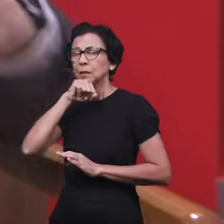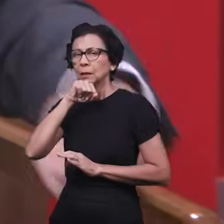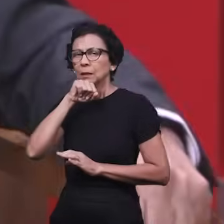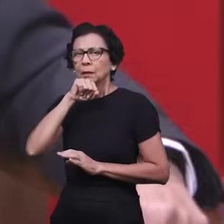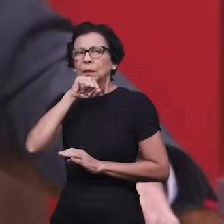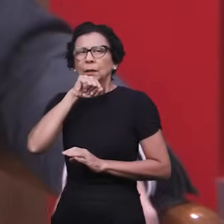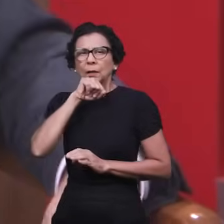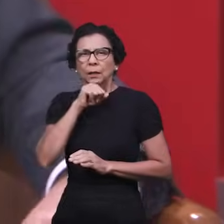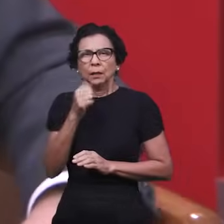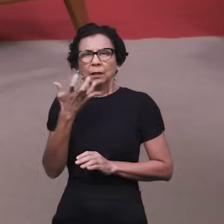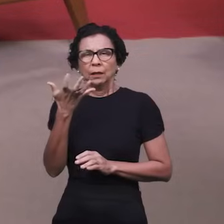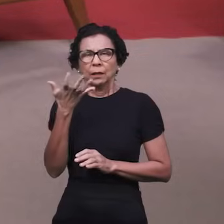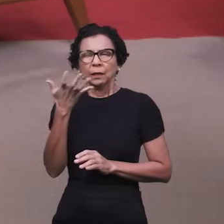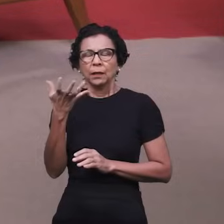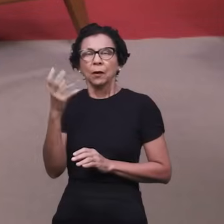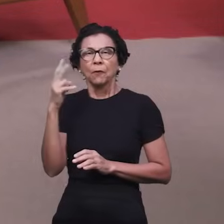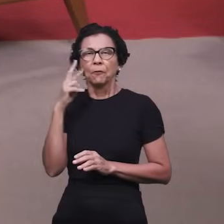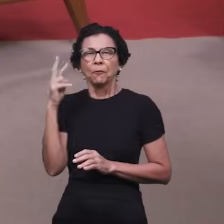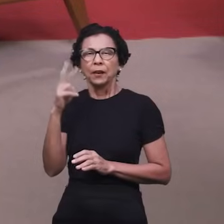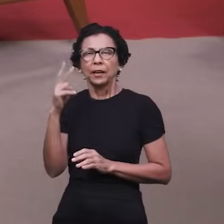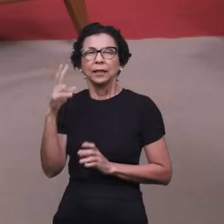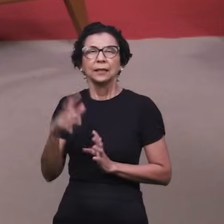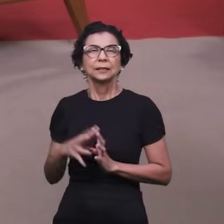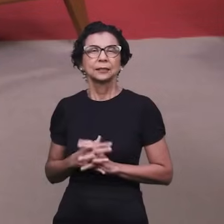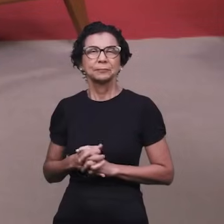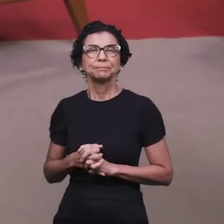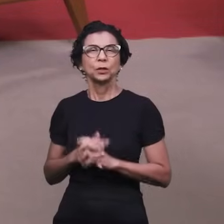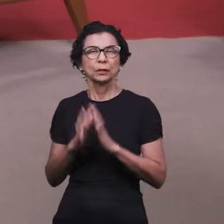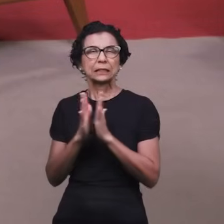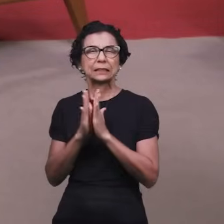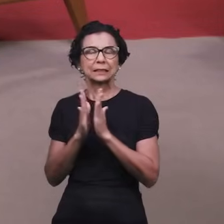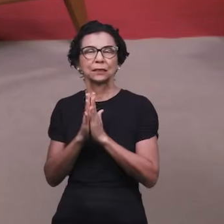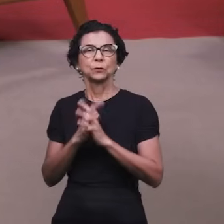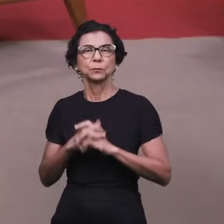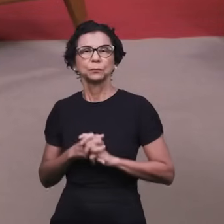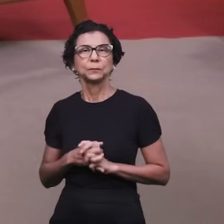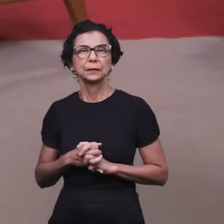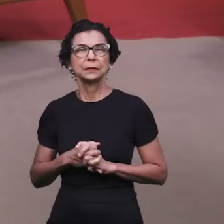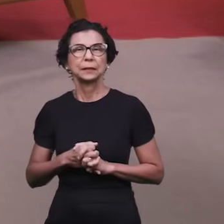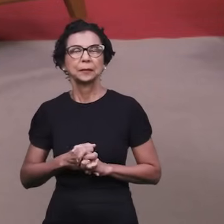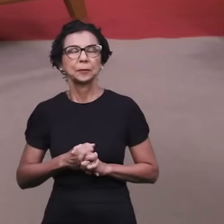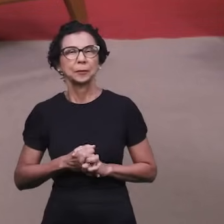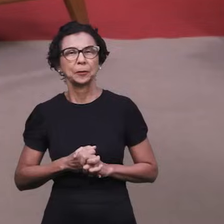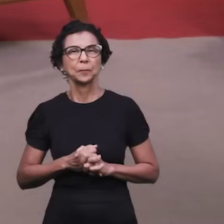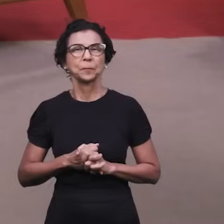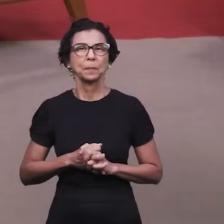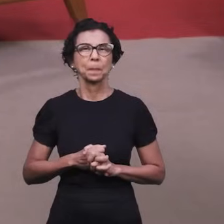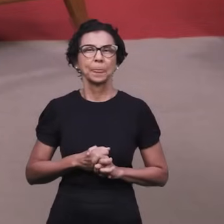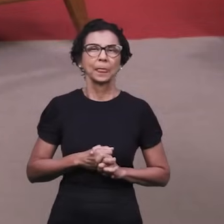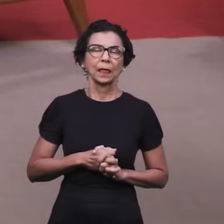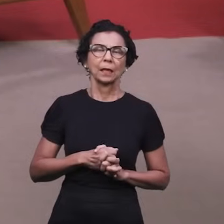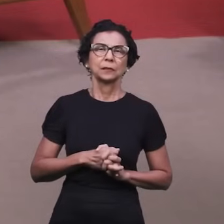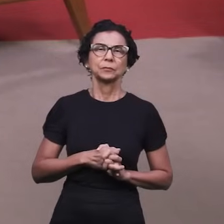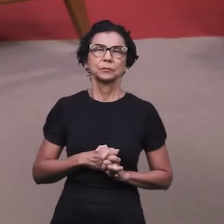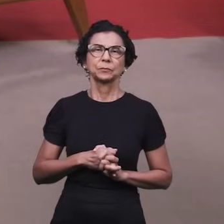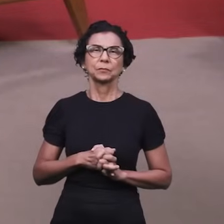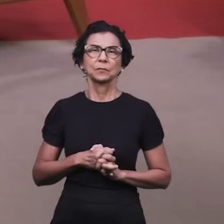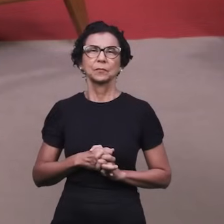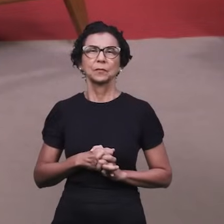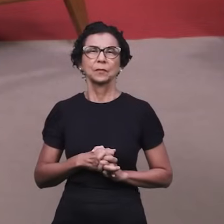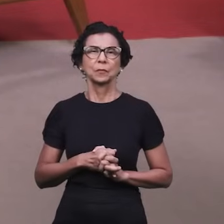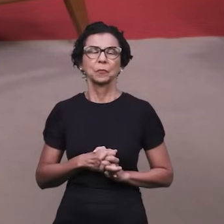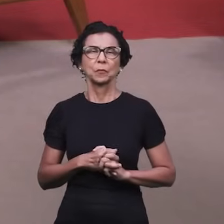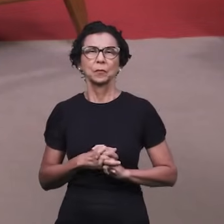nossa oração. A oração move, né? O trono da graça. A oração une a fraqueza humana, a